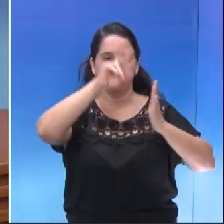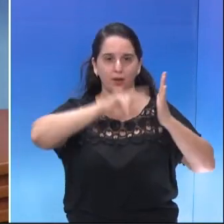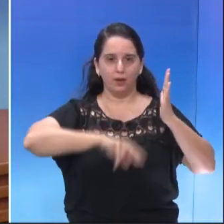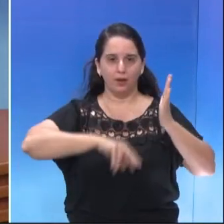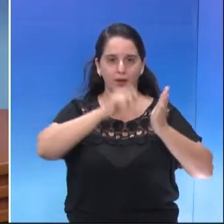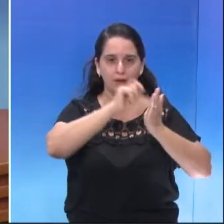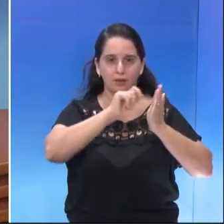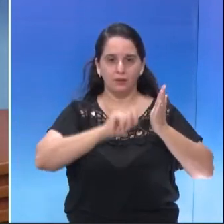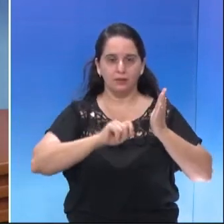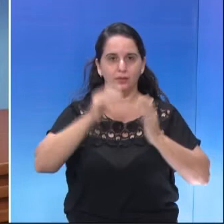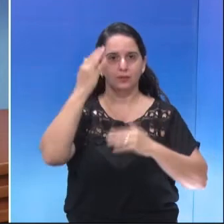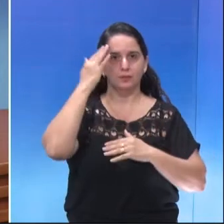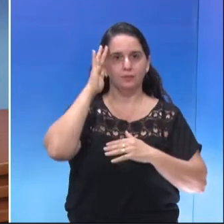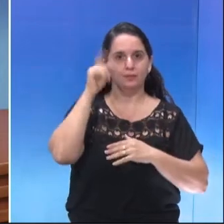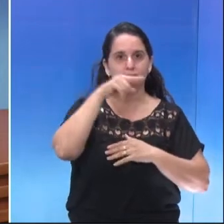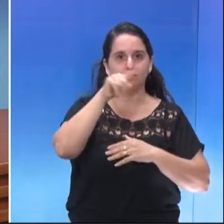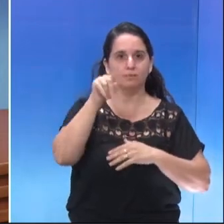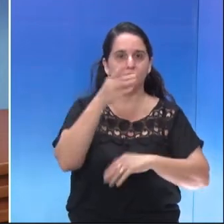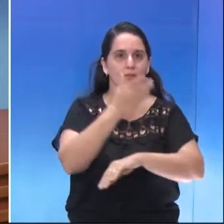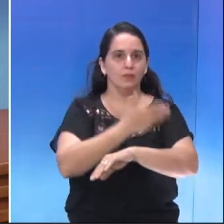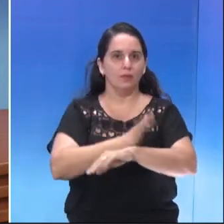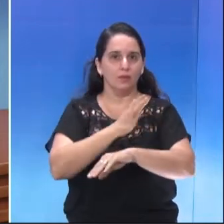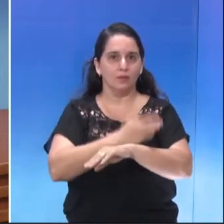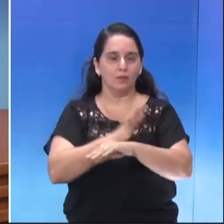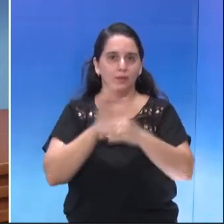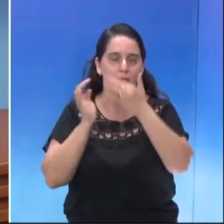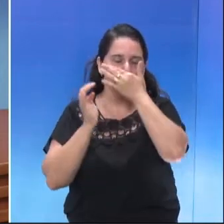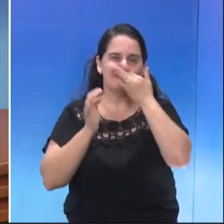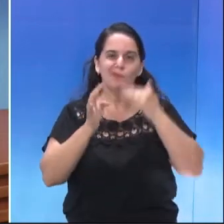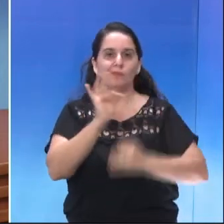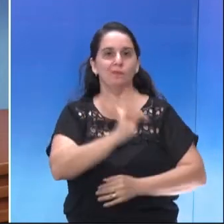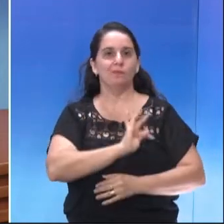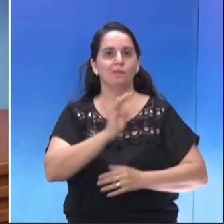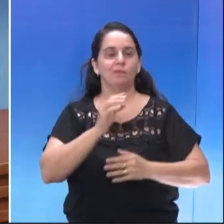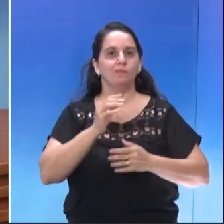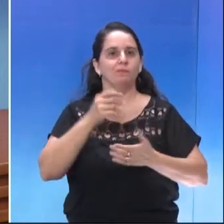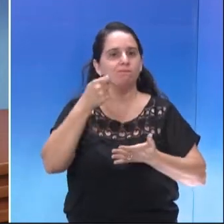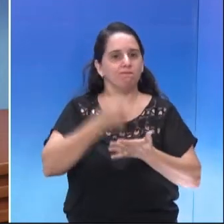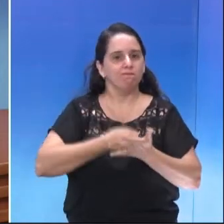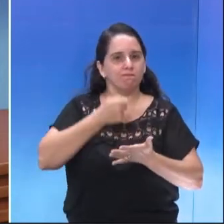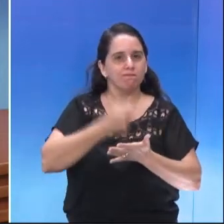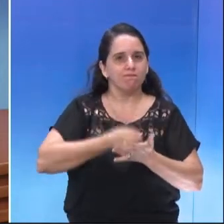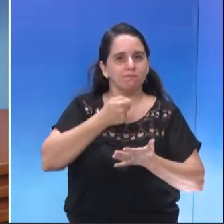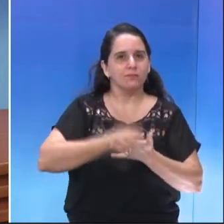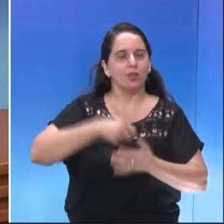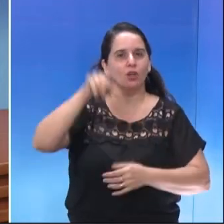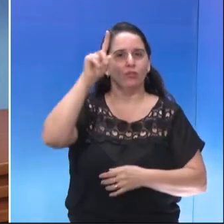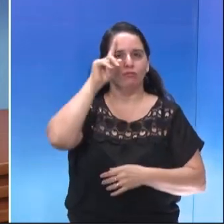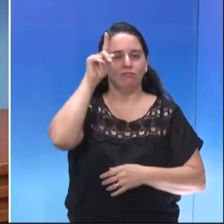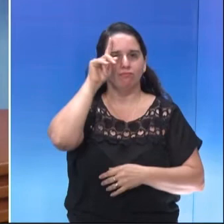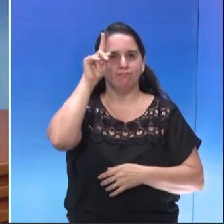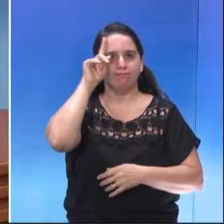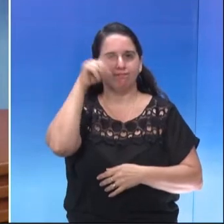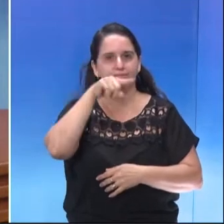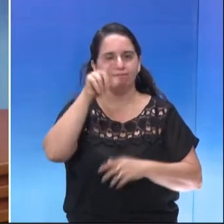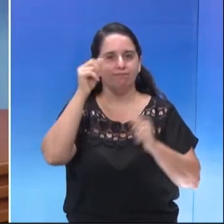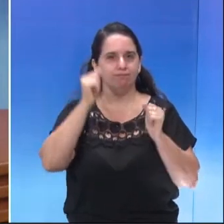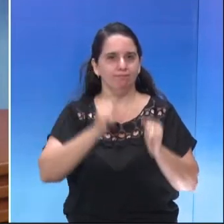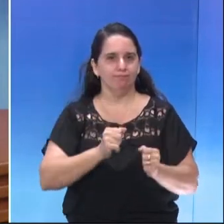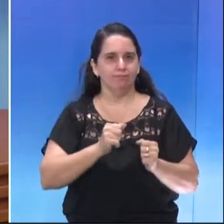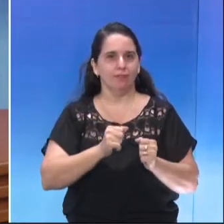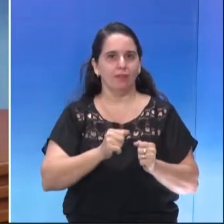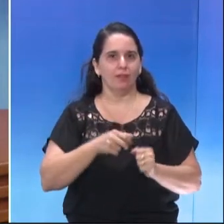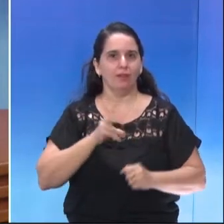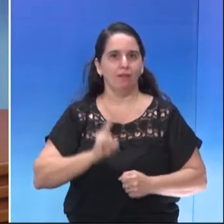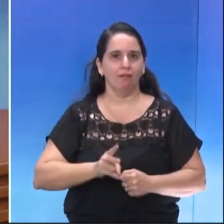entendimento aqui é que você vá treinando essas técnicas de forma exaustiva, treine para que você possa ter a cada